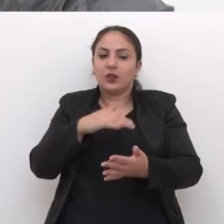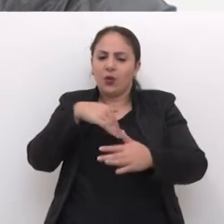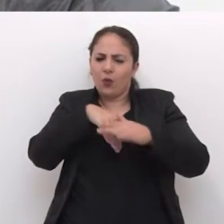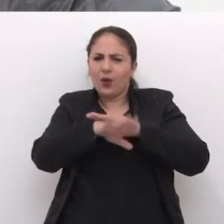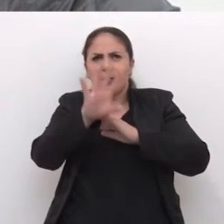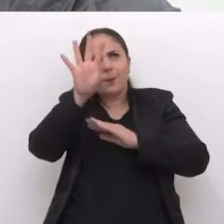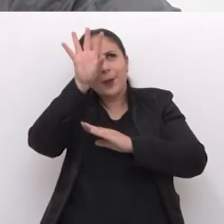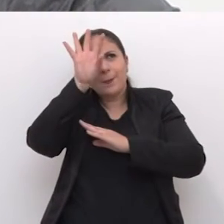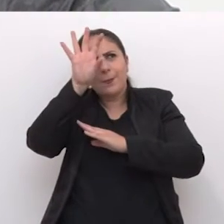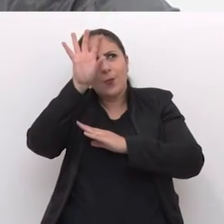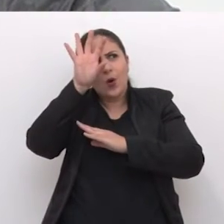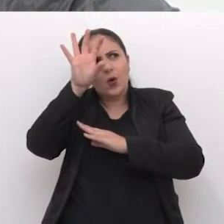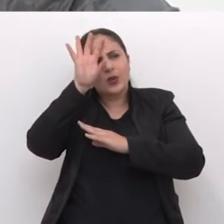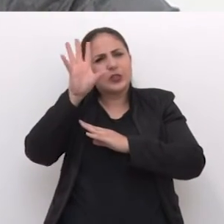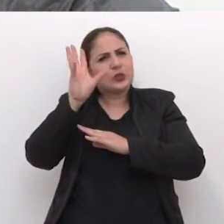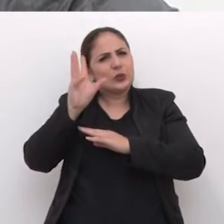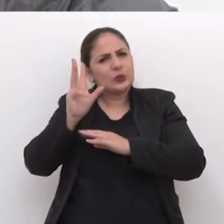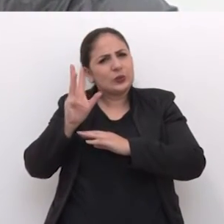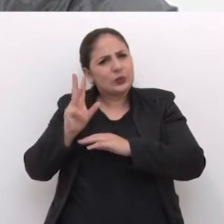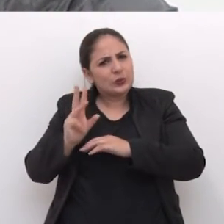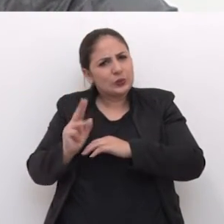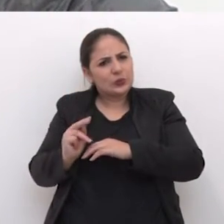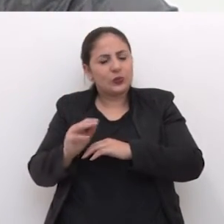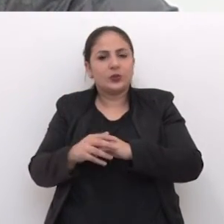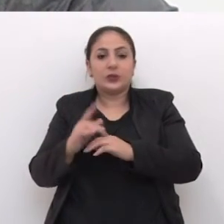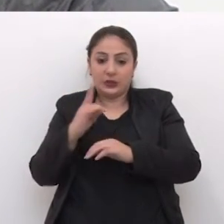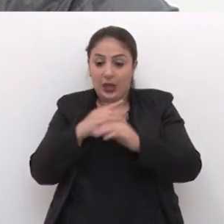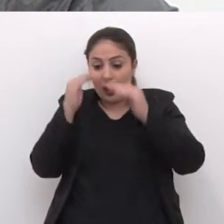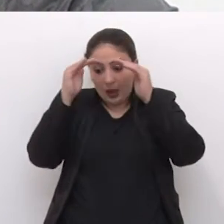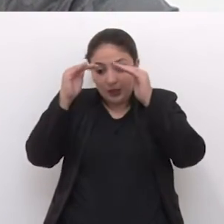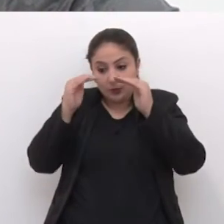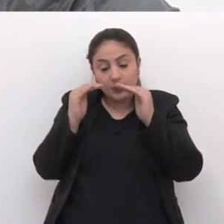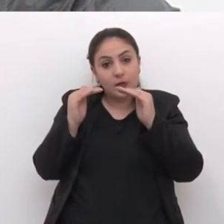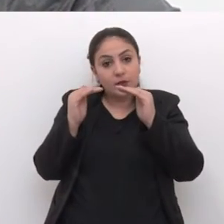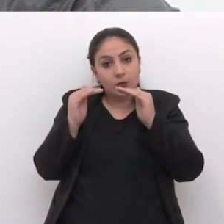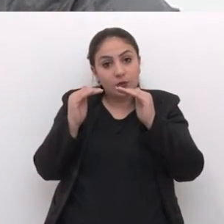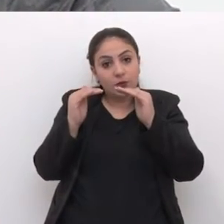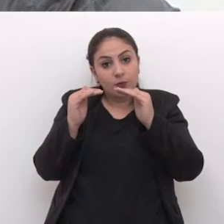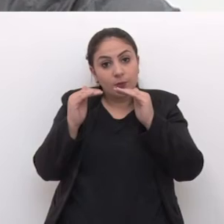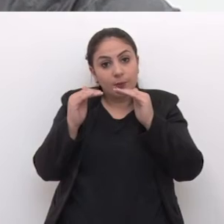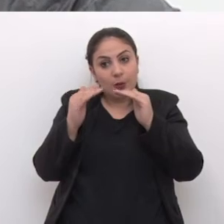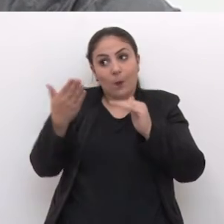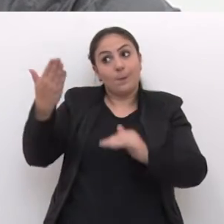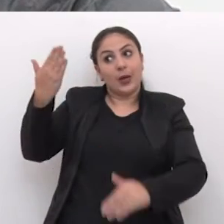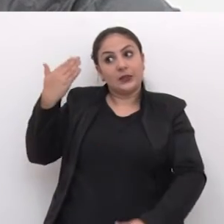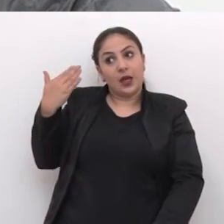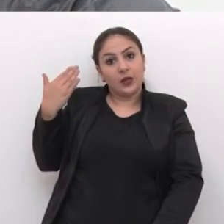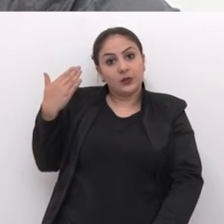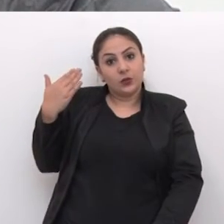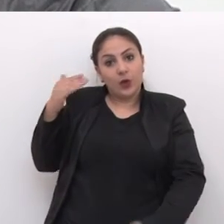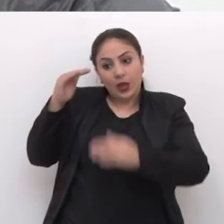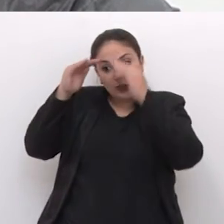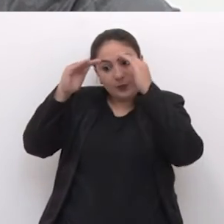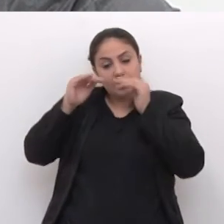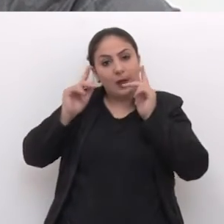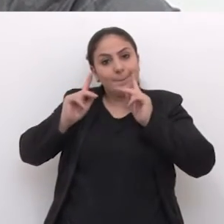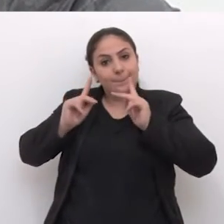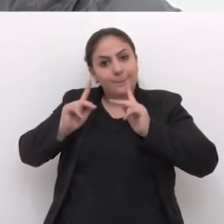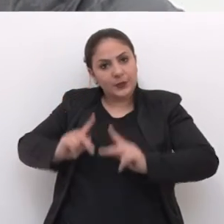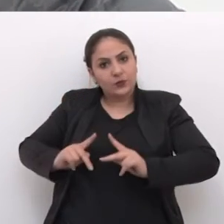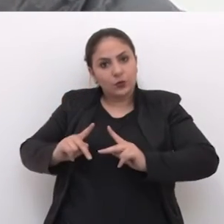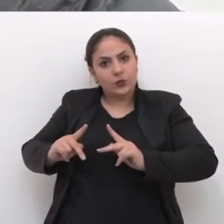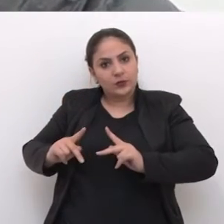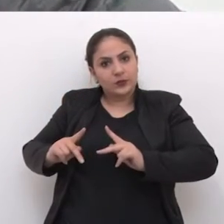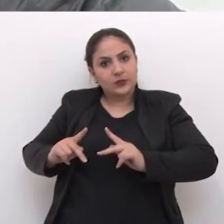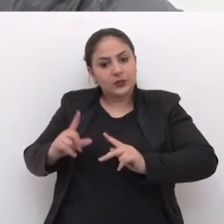realmente, guardar a memória realmente é ter um respeito pelo passado, pelas pessoas